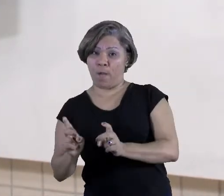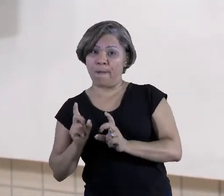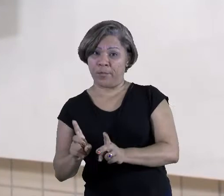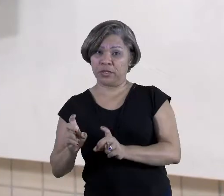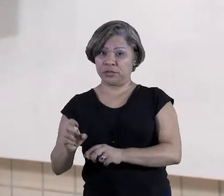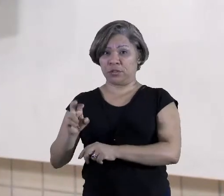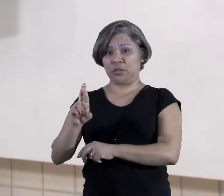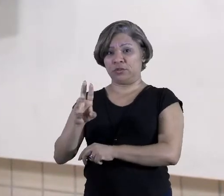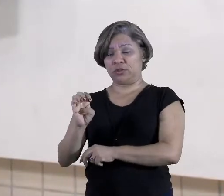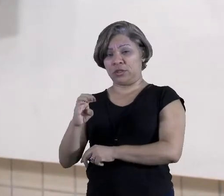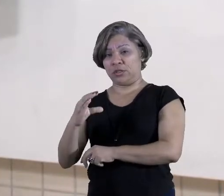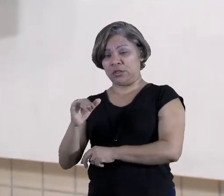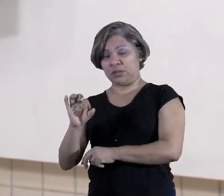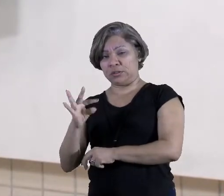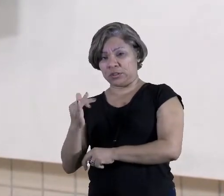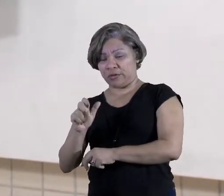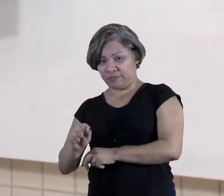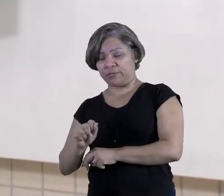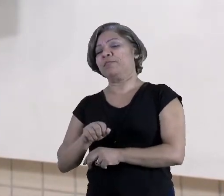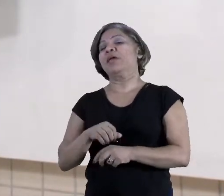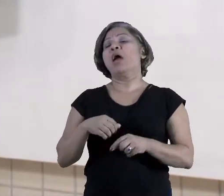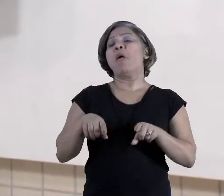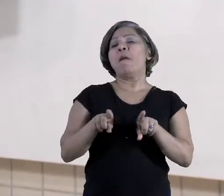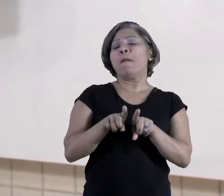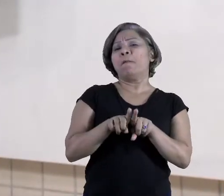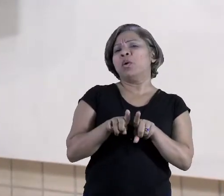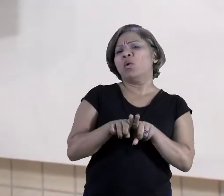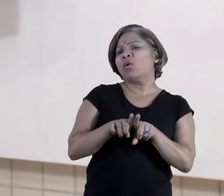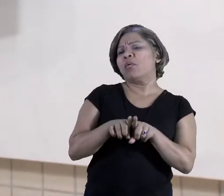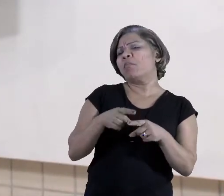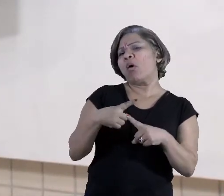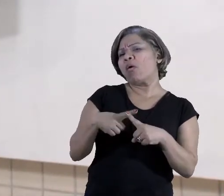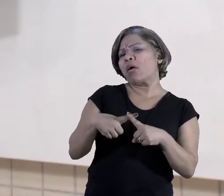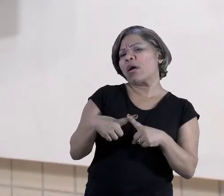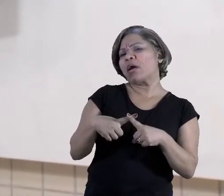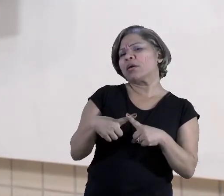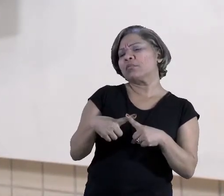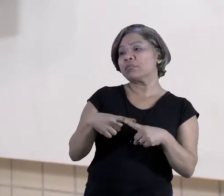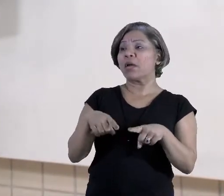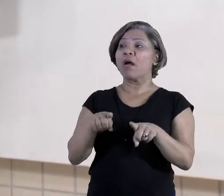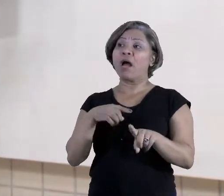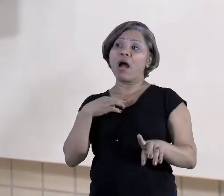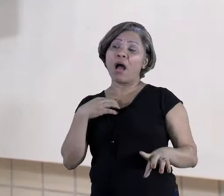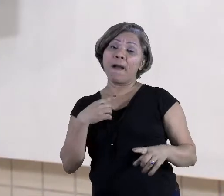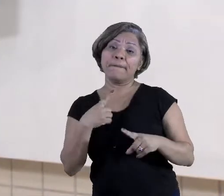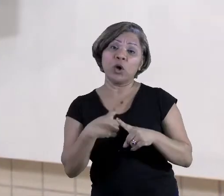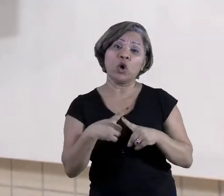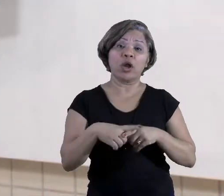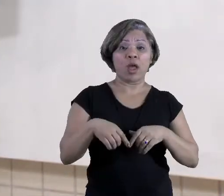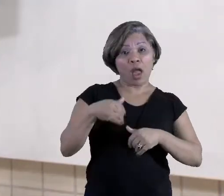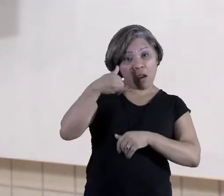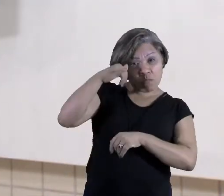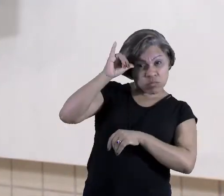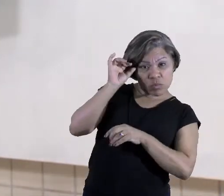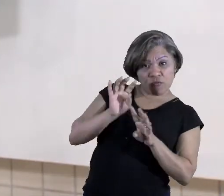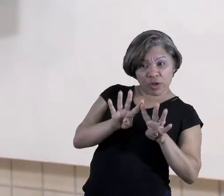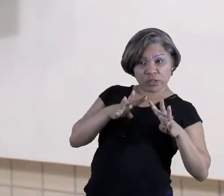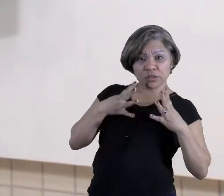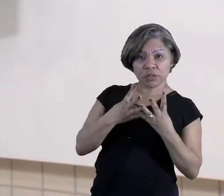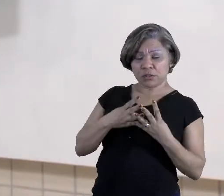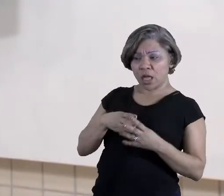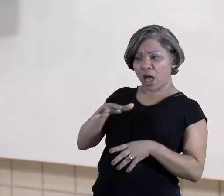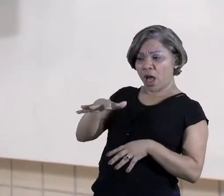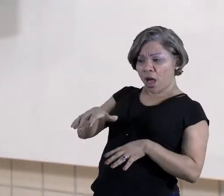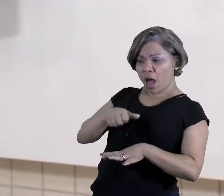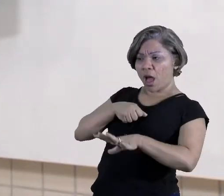quê, professor? Porque vai chegar um período que esses fazendeiros eles começam a pegar dinheiro emprestado com esses comerciantes e começam